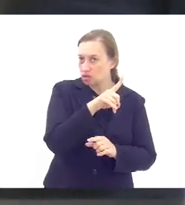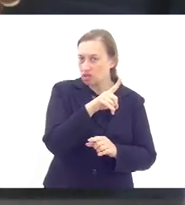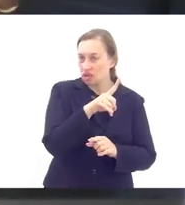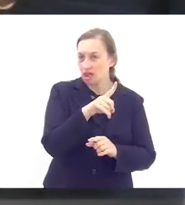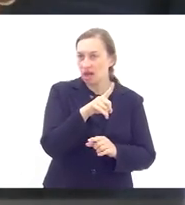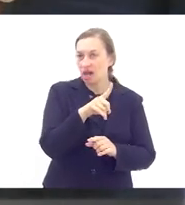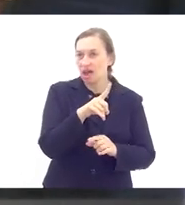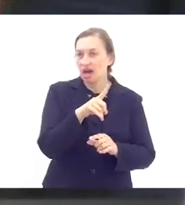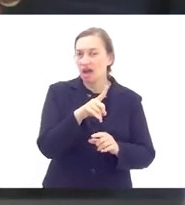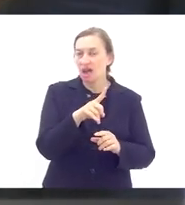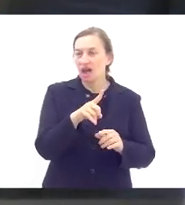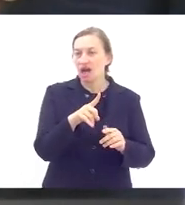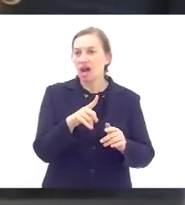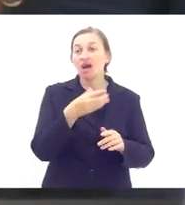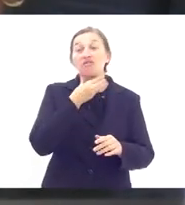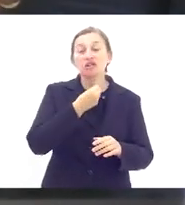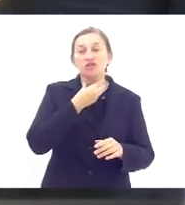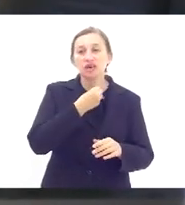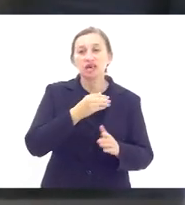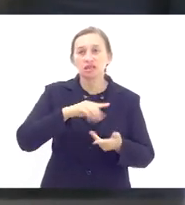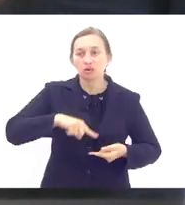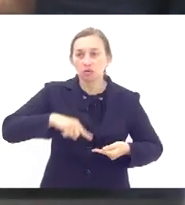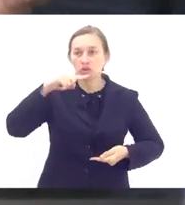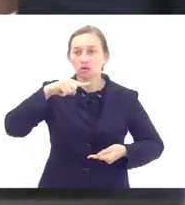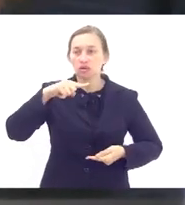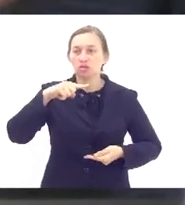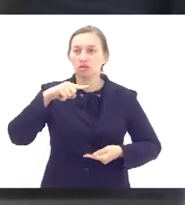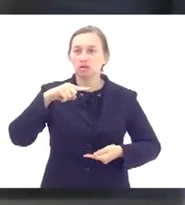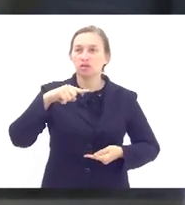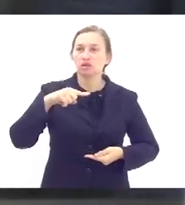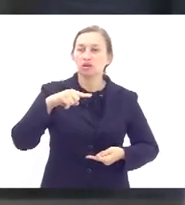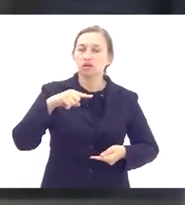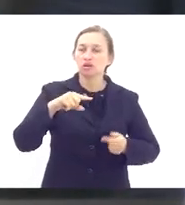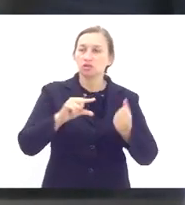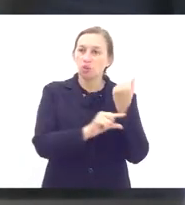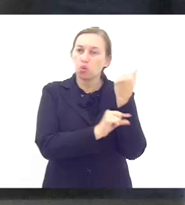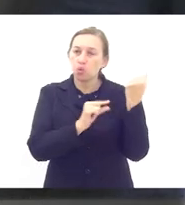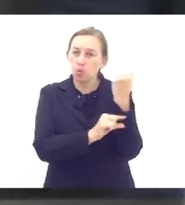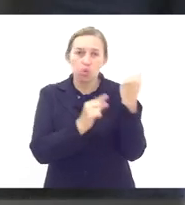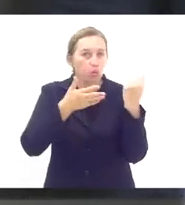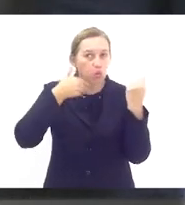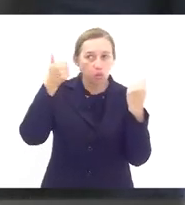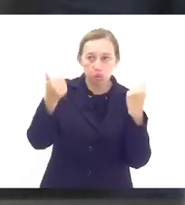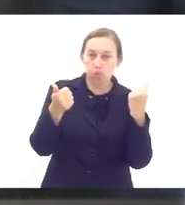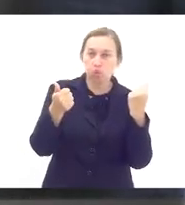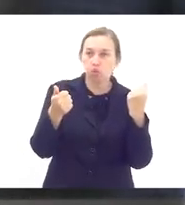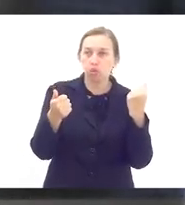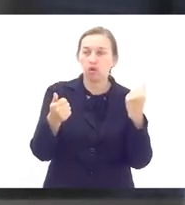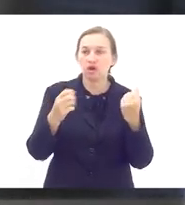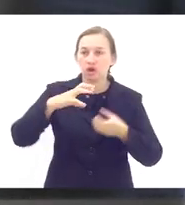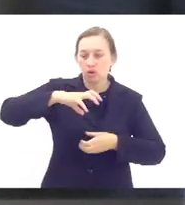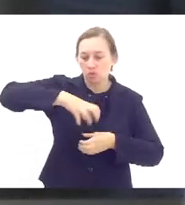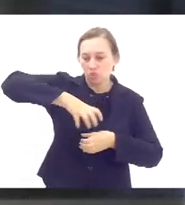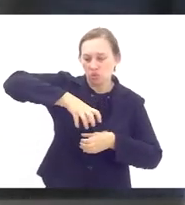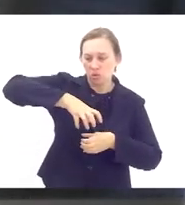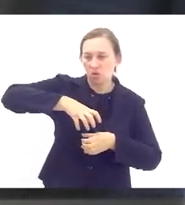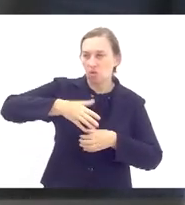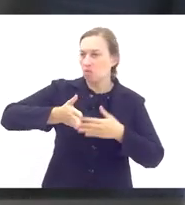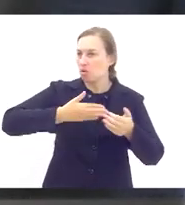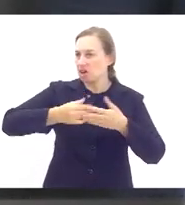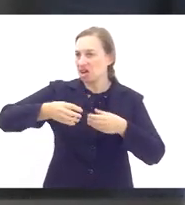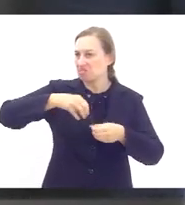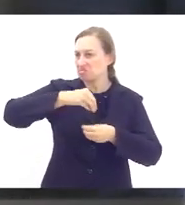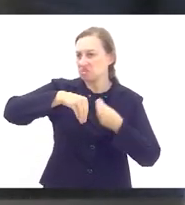dessas garrafas. Que a garrafa seja com lacre melhor, porque do jeito que vai ali, o cara bota uma tampinha e vai vender. Então, já